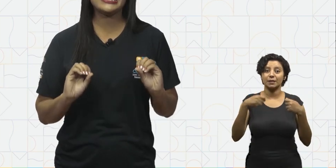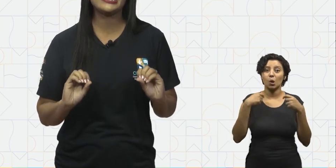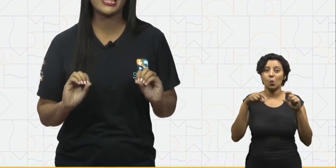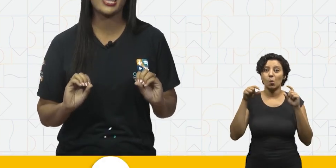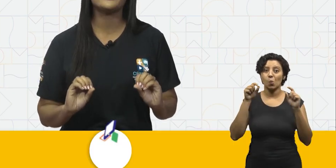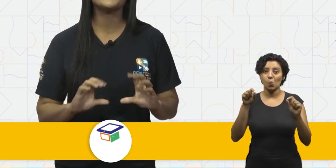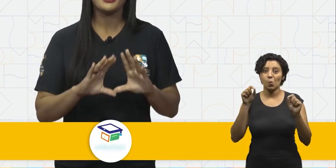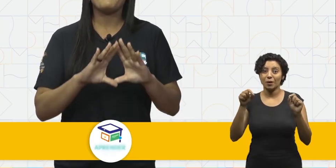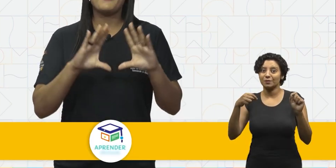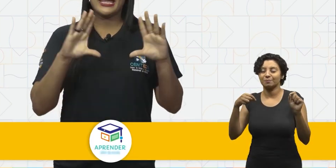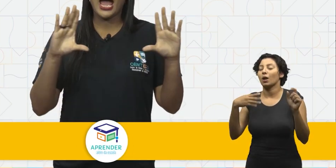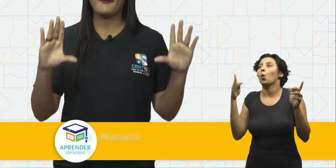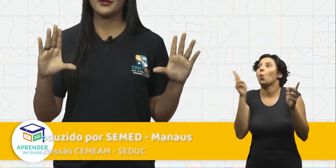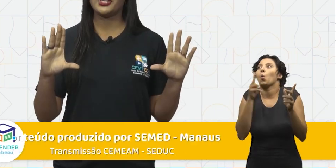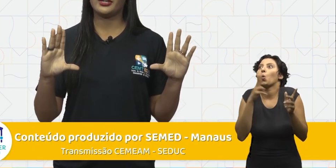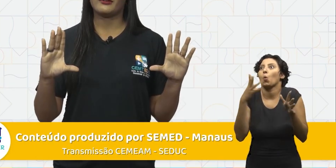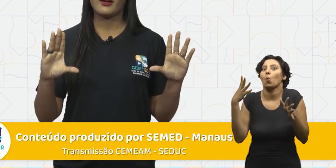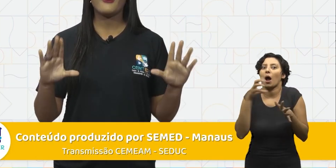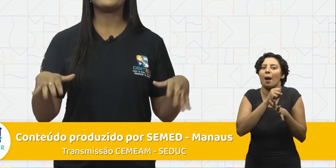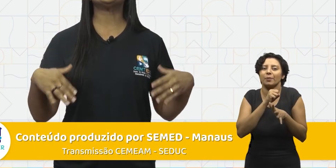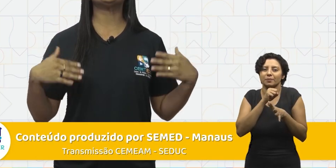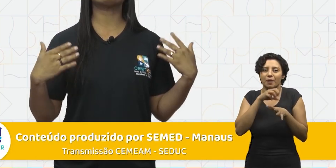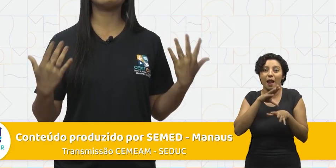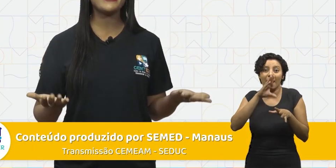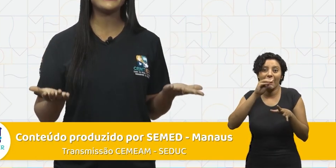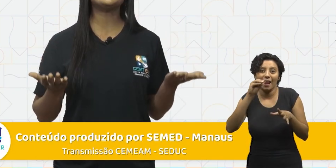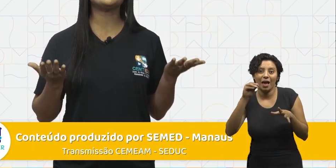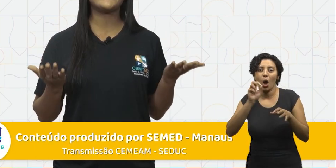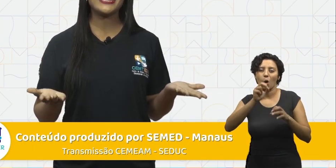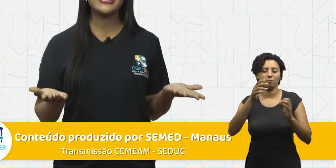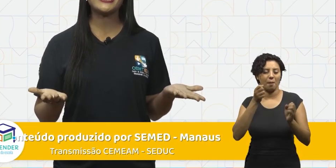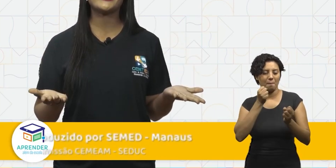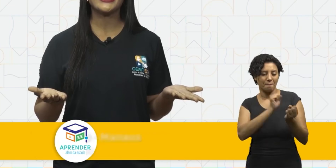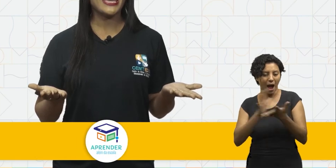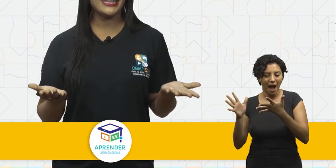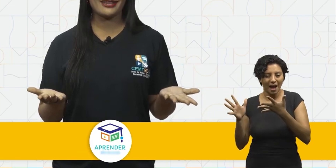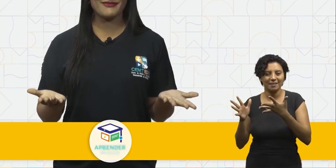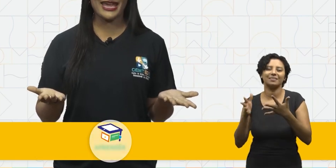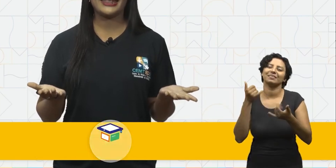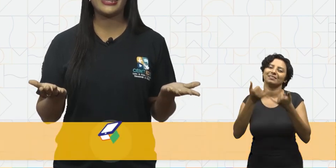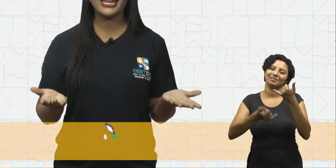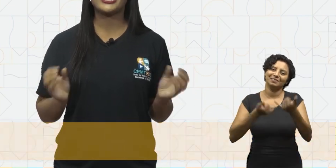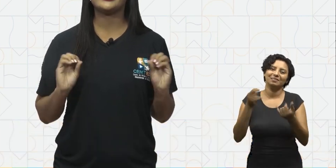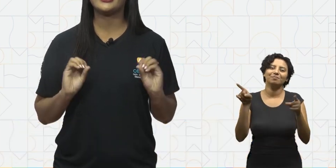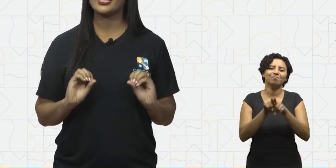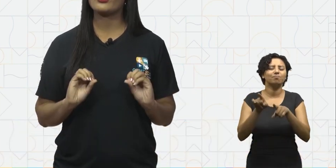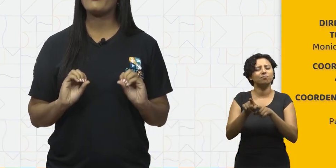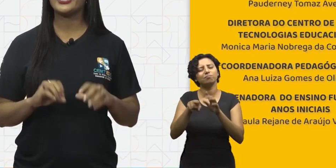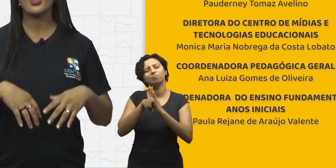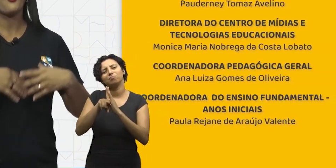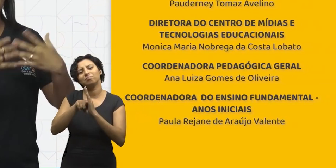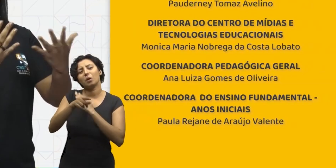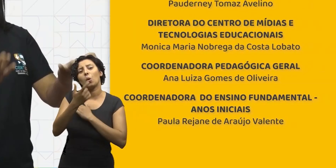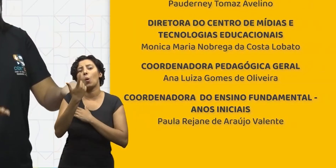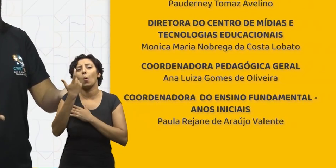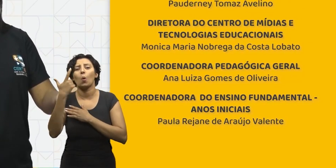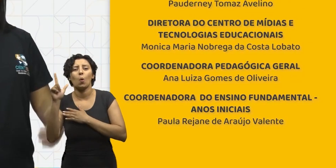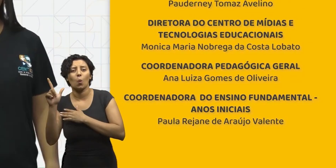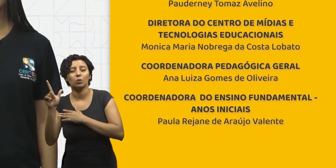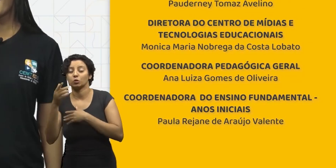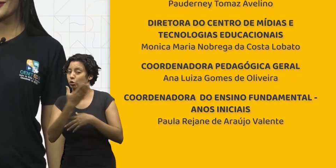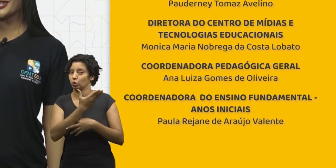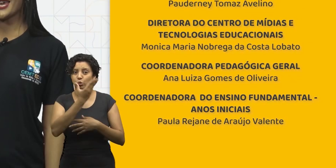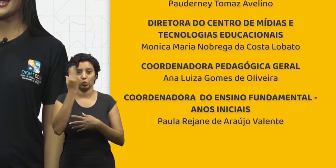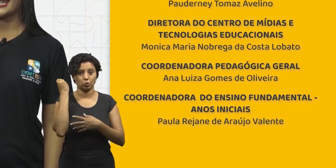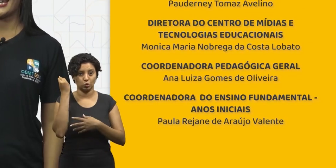ser recitados bem rapidinho. Vai ser bem divertido. E também tente descobrir outros.